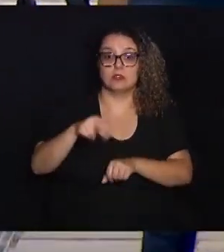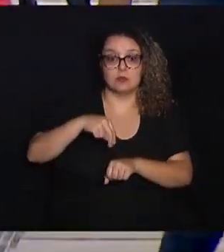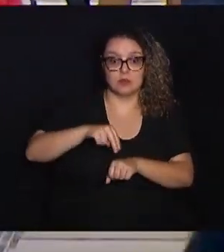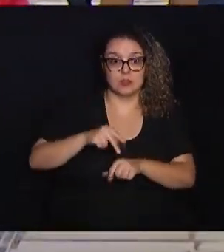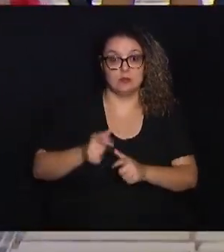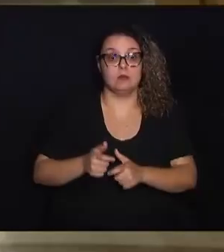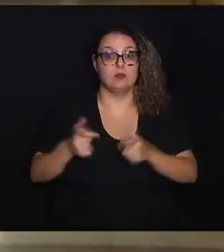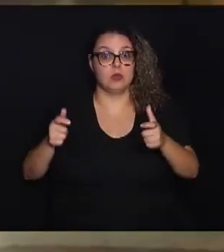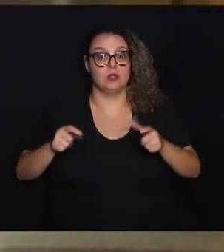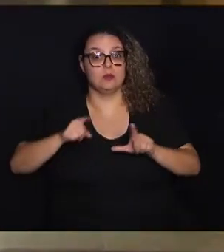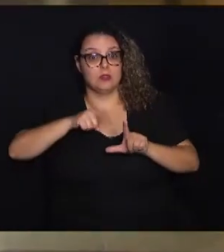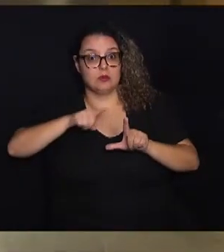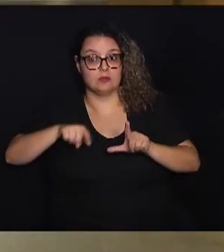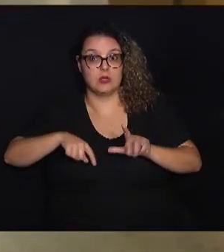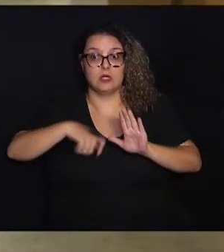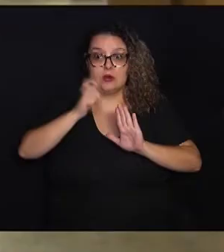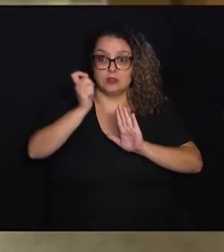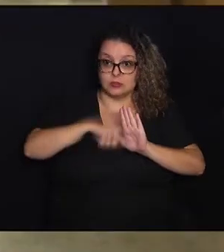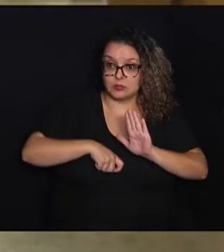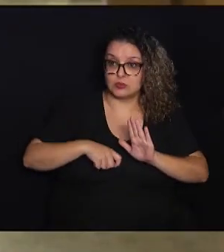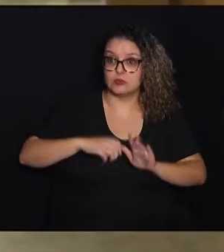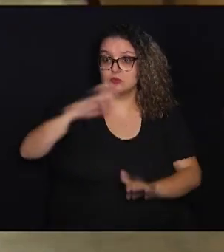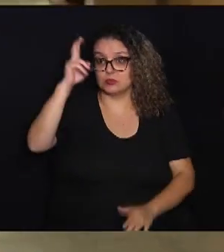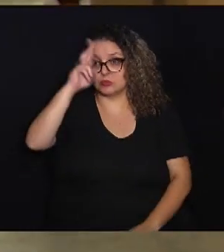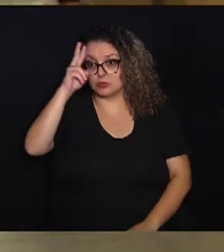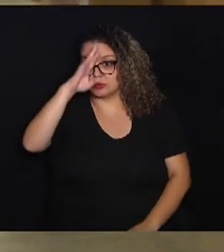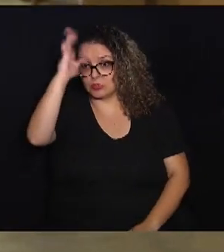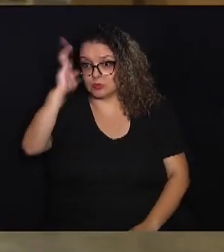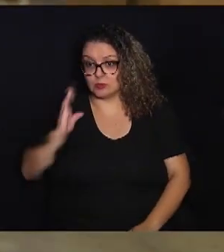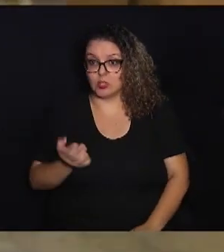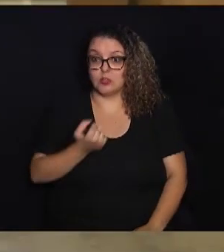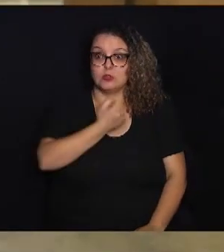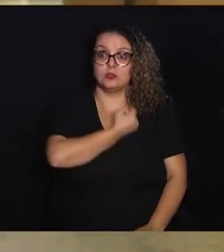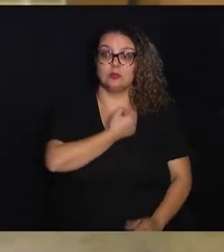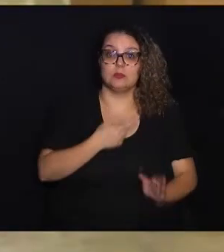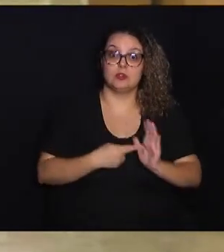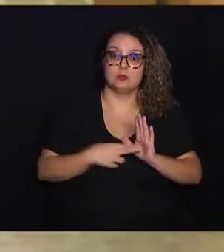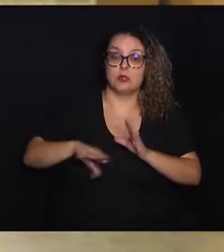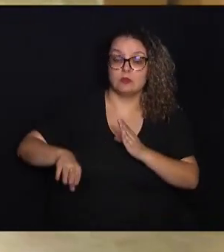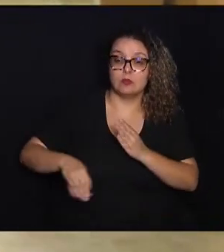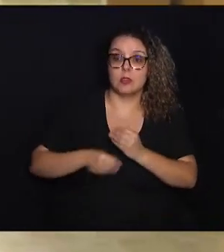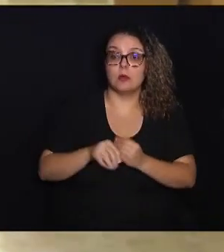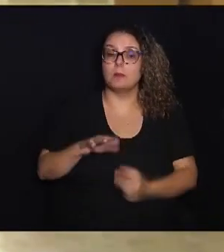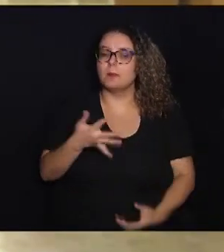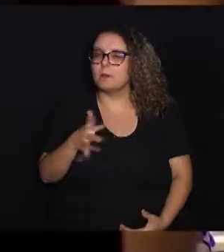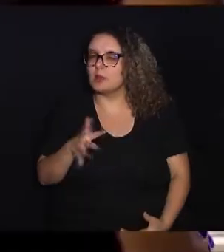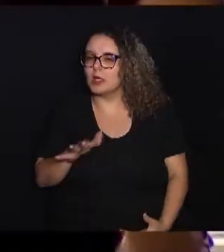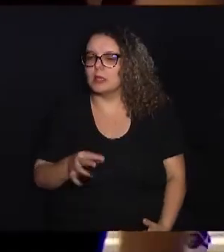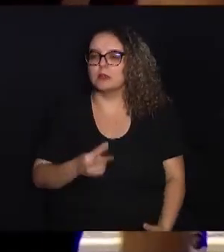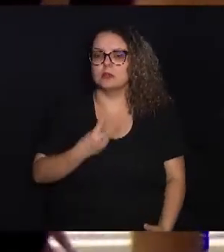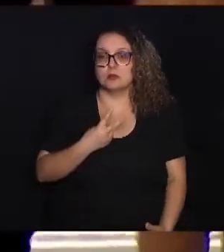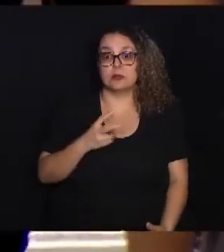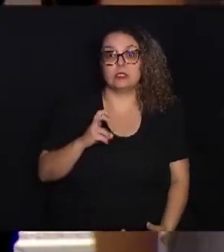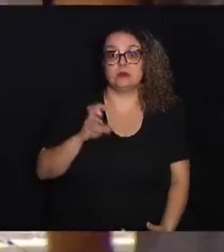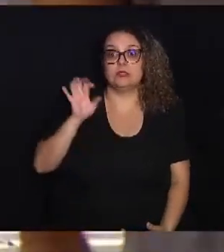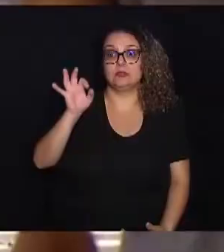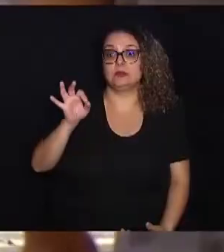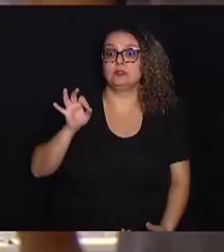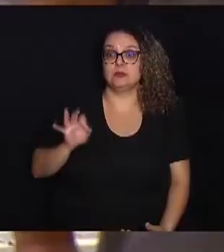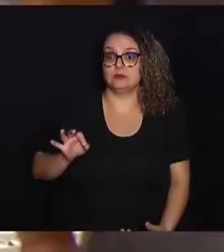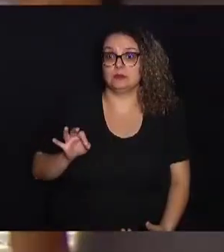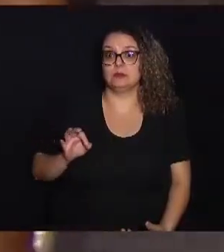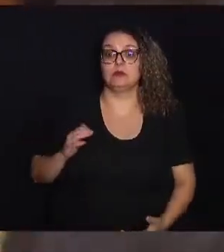maior índice registrado na história do Brasil. O número representa um acréscimo de aproximadamente 25%